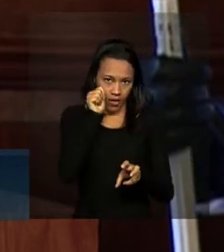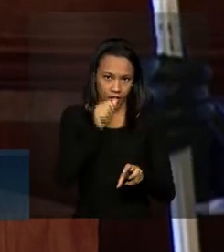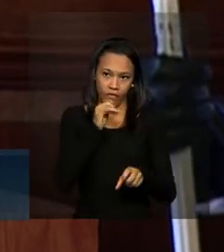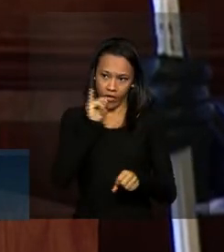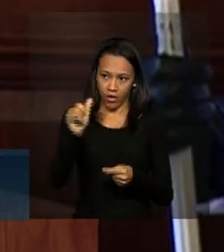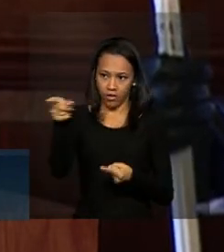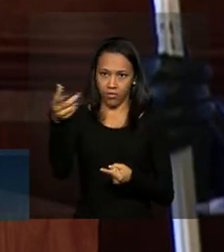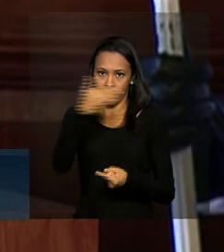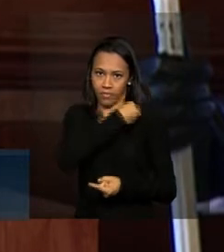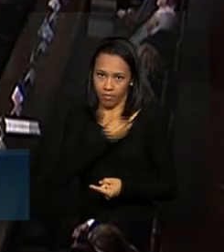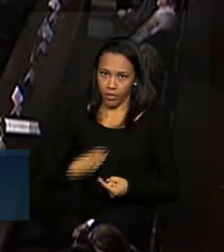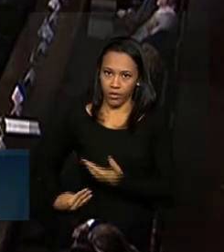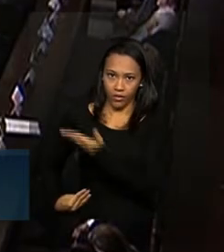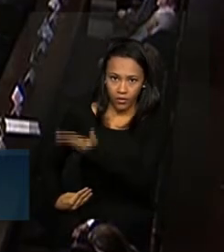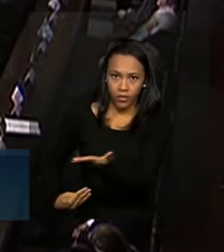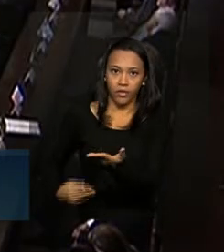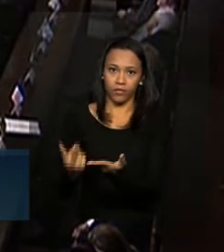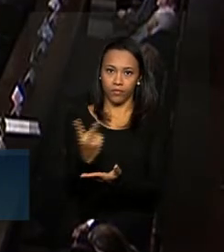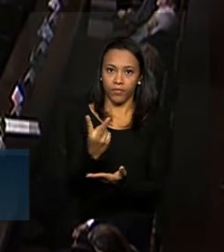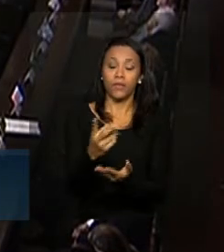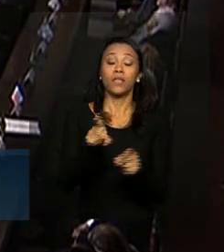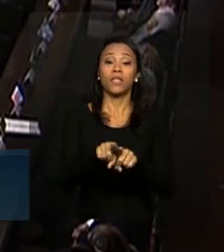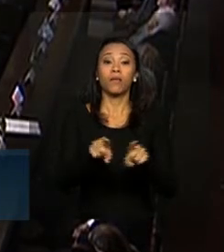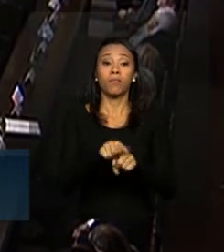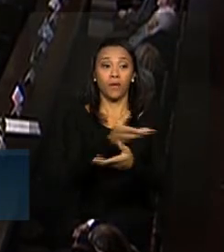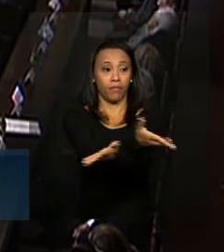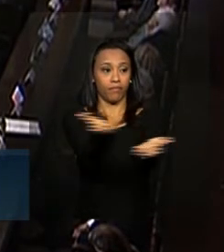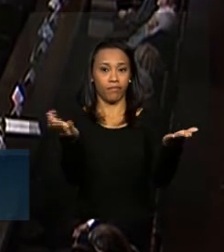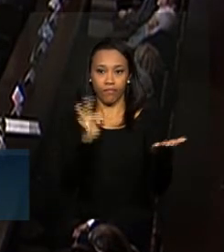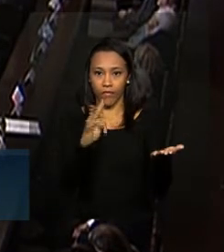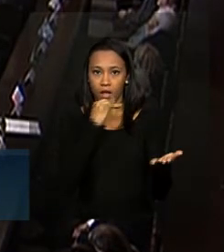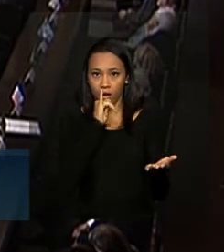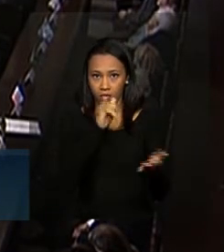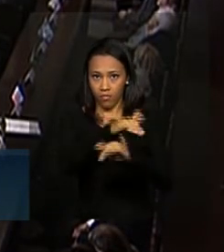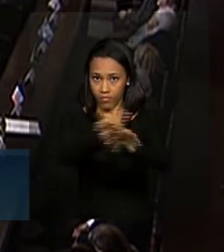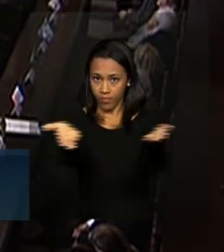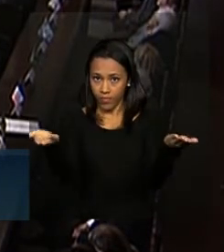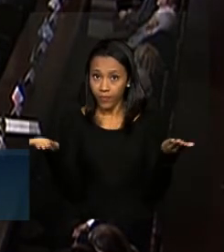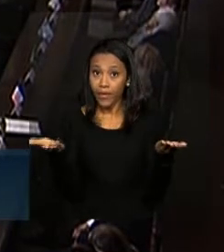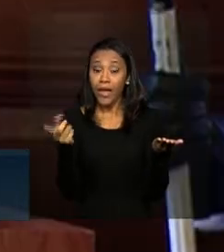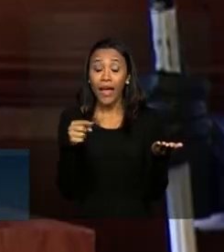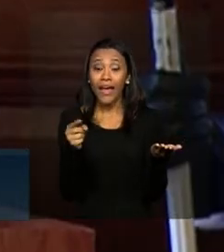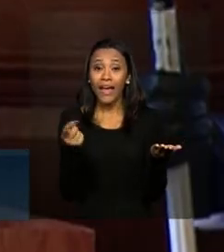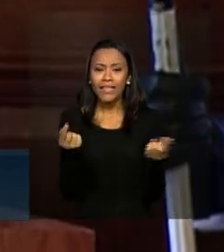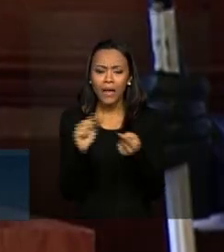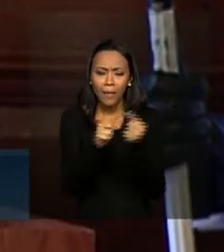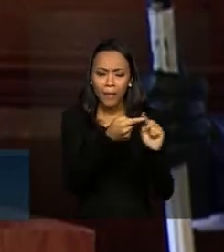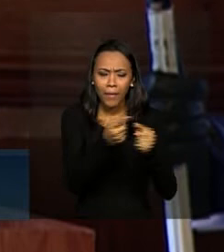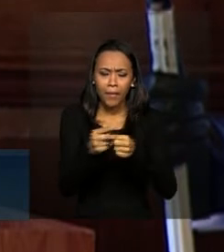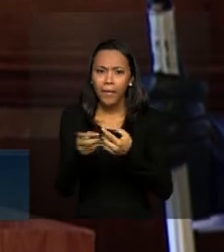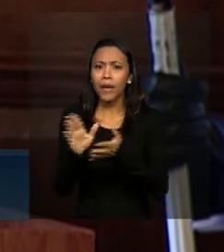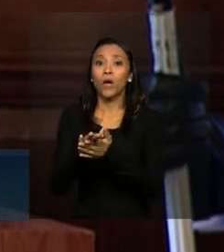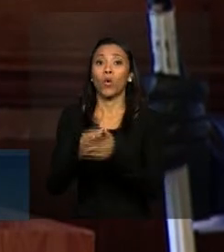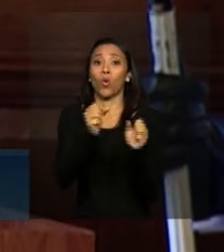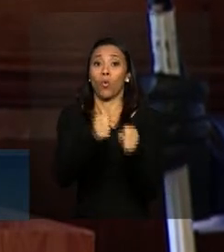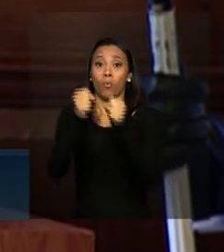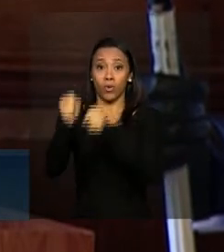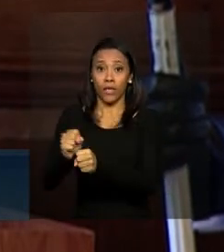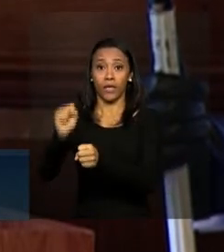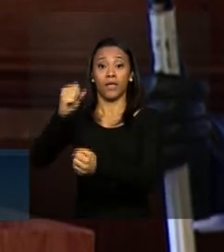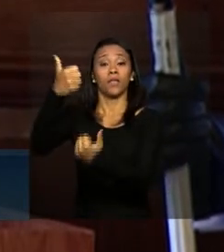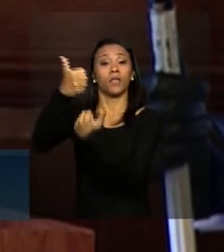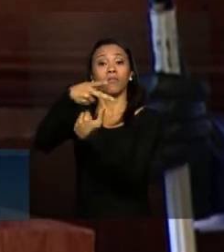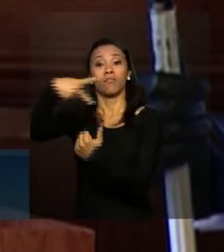Lúcia, senhoras e senhores, o que tem acontecido é exatamente esse entrosamento extraordinário entre o Executivo, o